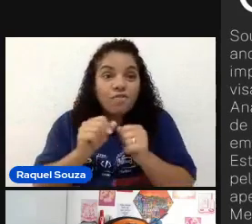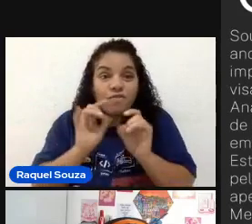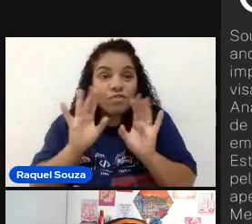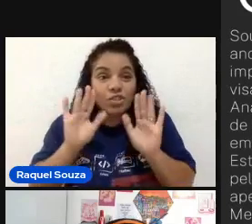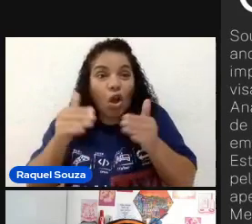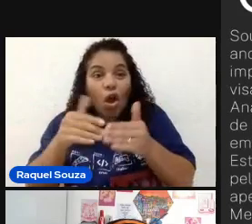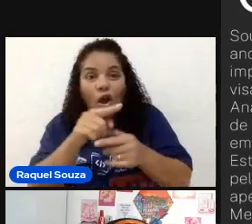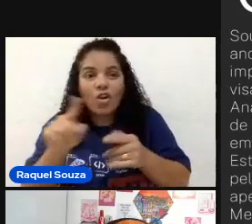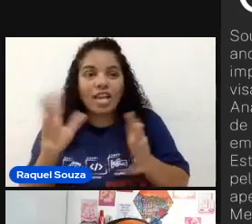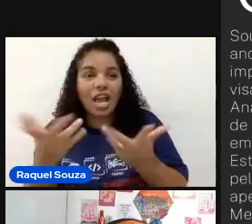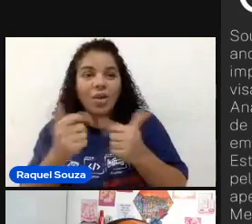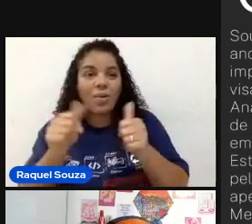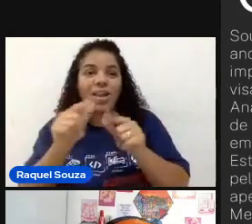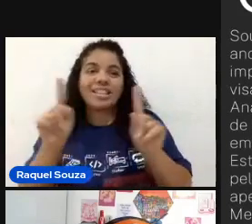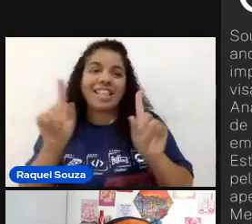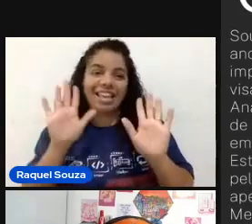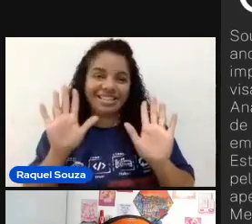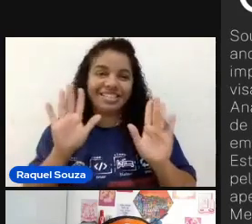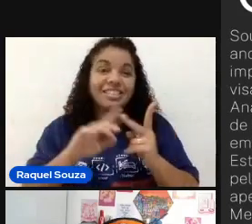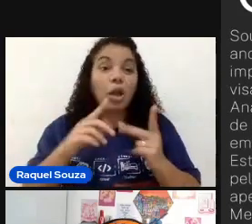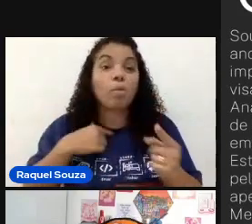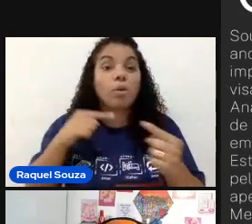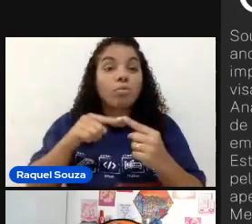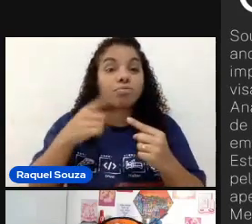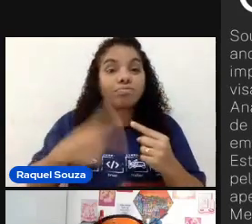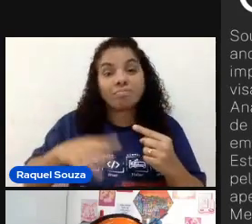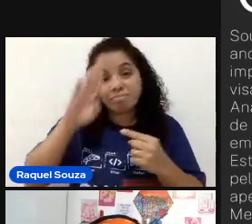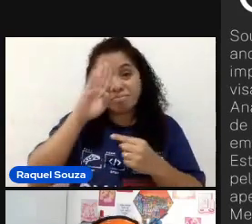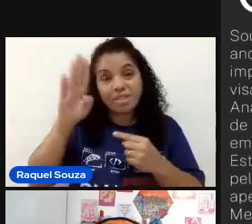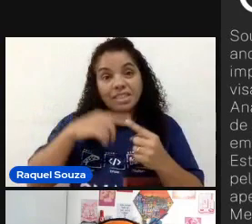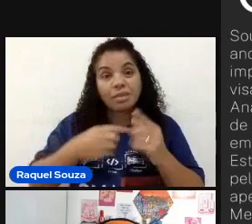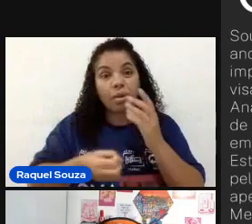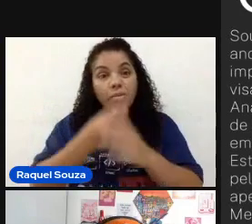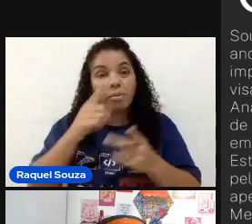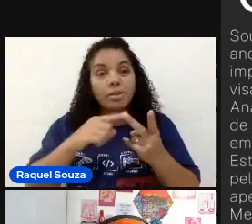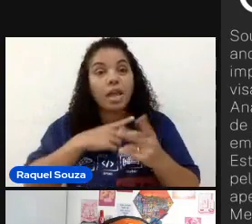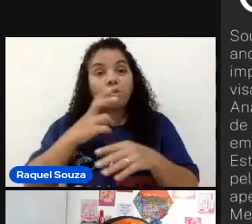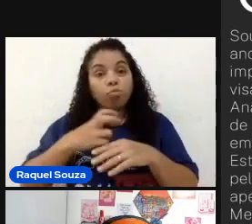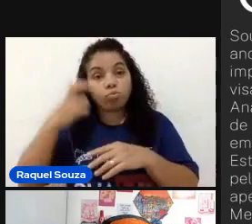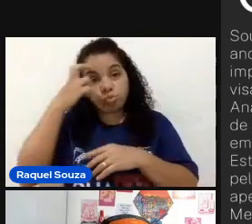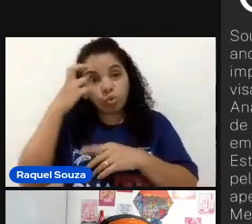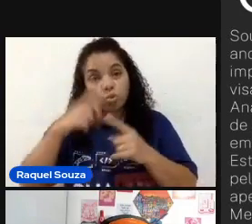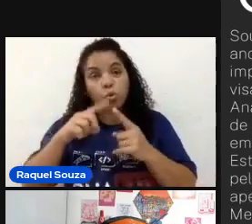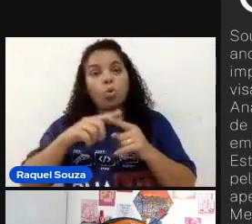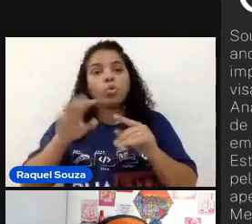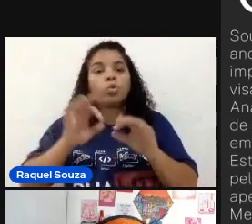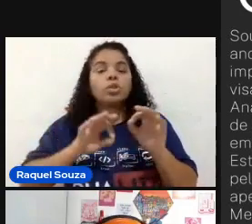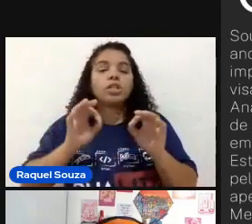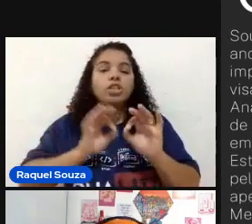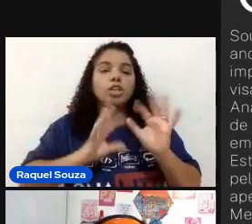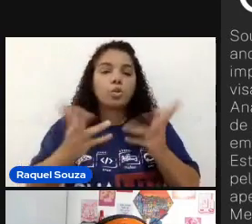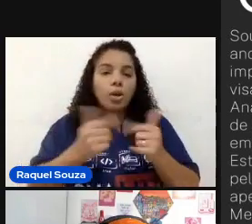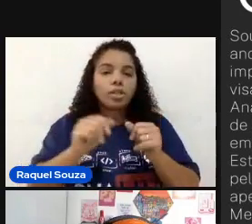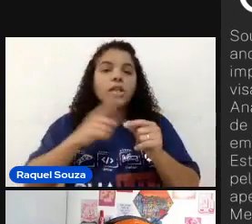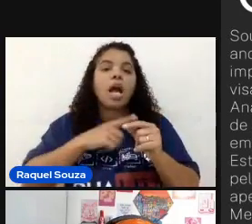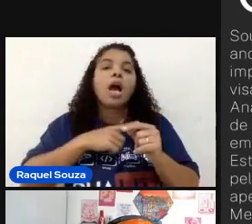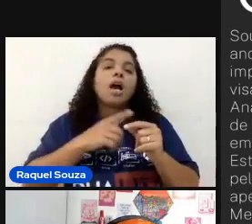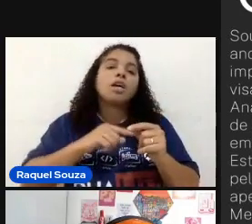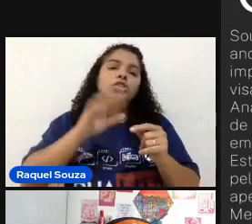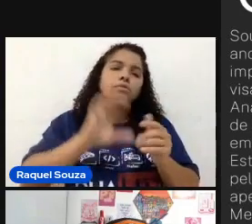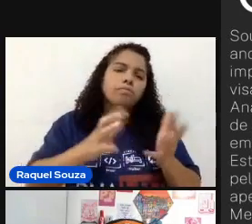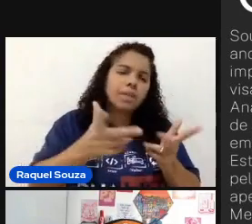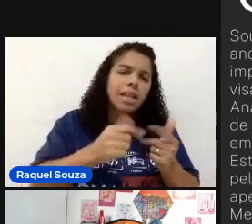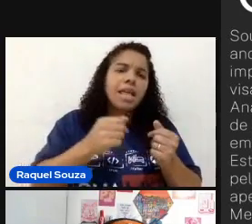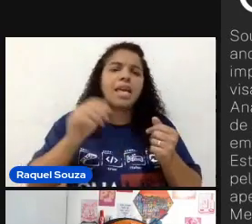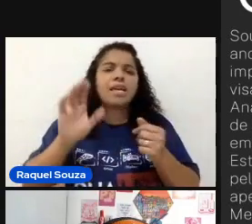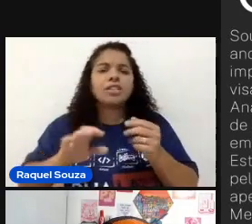com qualidade. Então, o meu objetivo principal é implementar essa cultura de qualidade, projetos e clientes, visando agregar valor para esse usuário